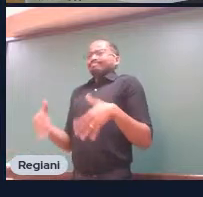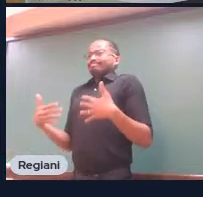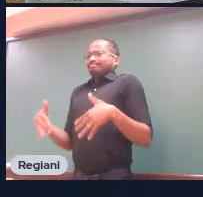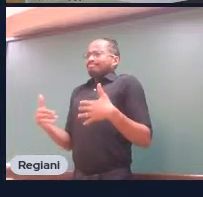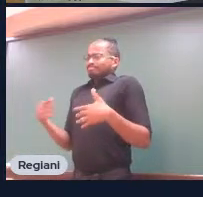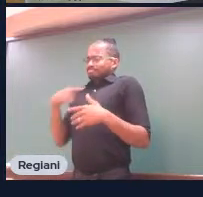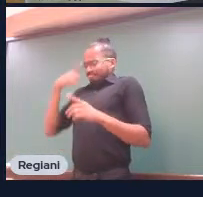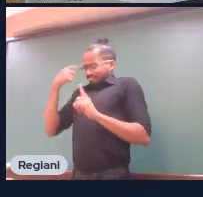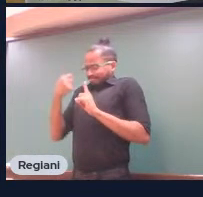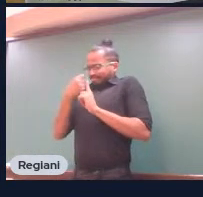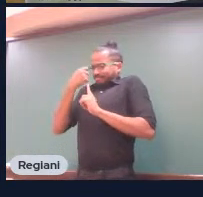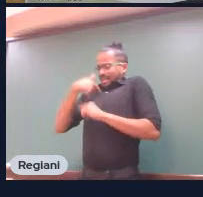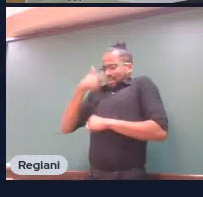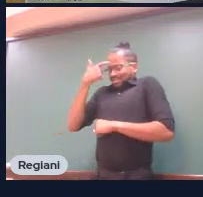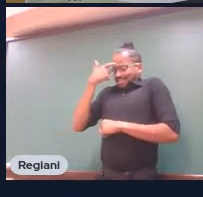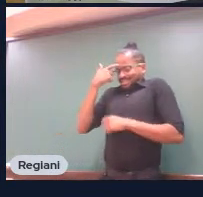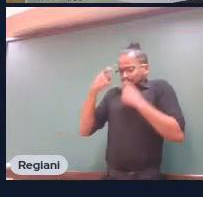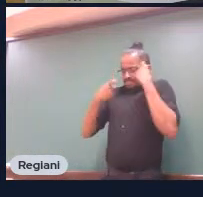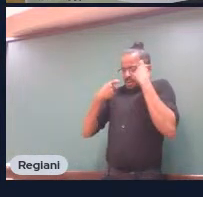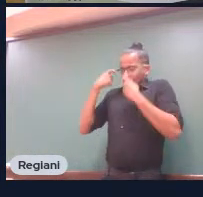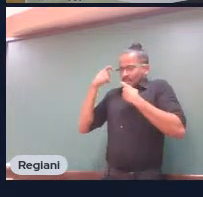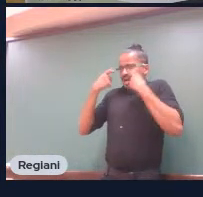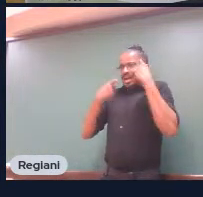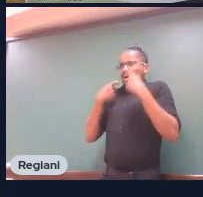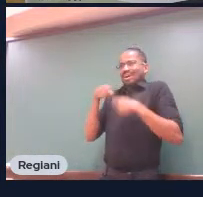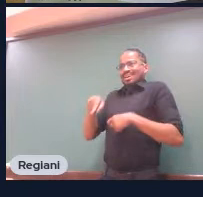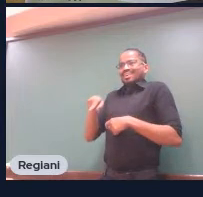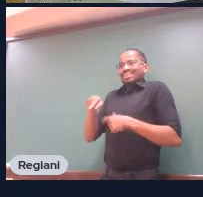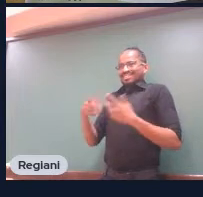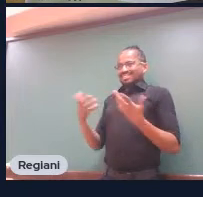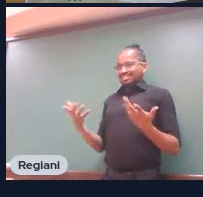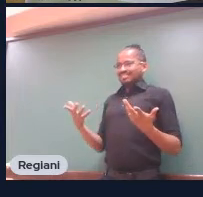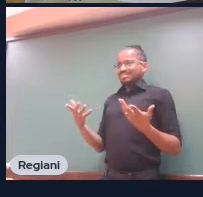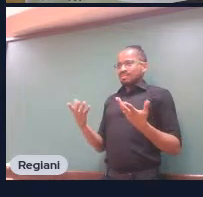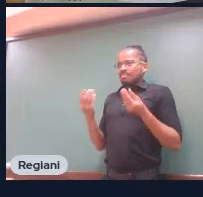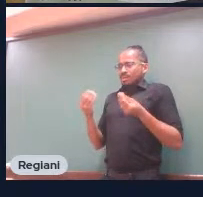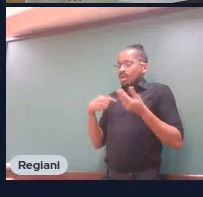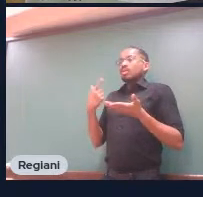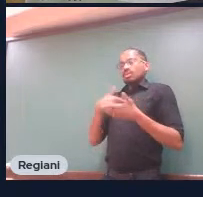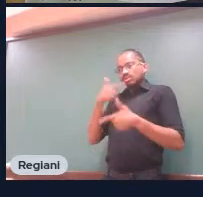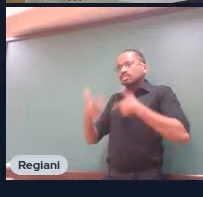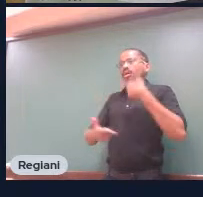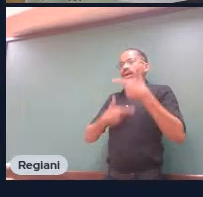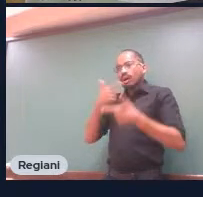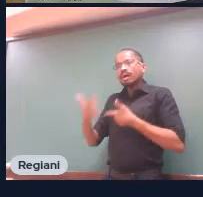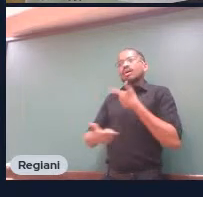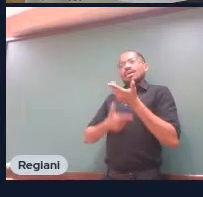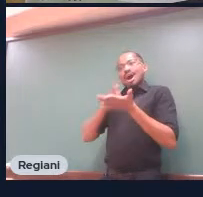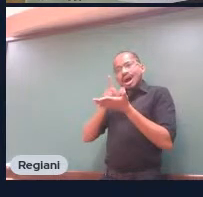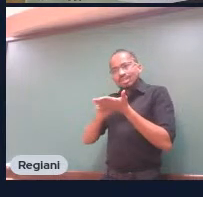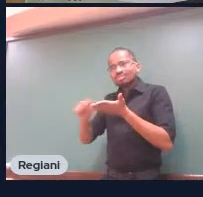faz a gente se preocupar com a implicação dessa produção